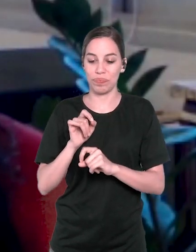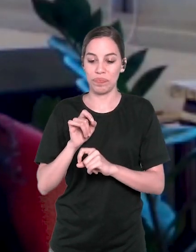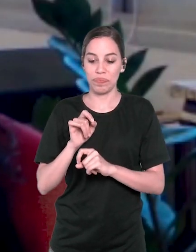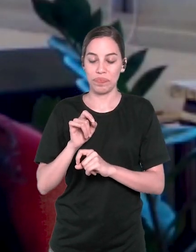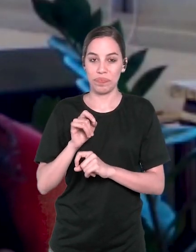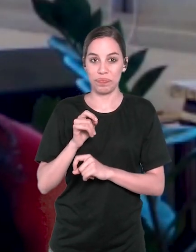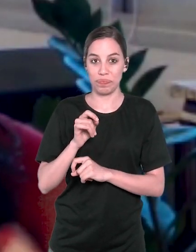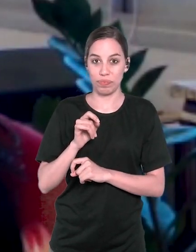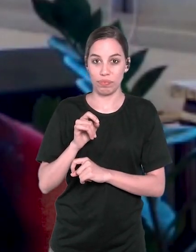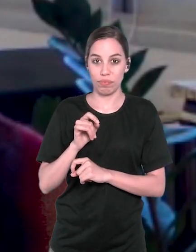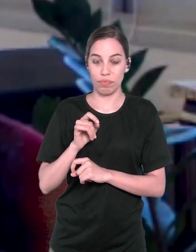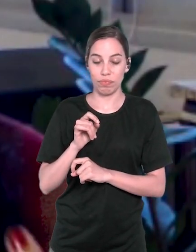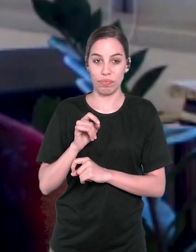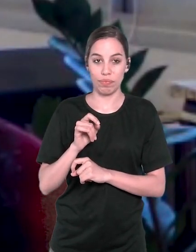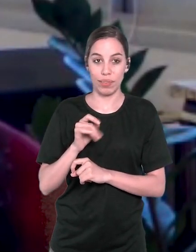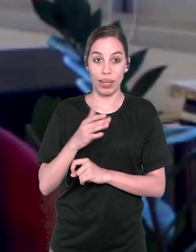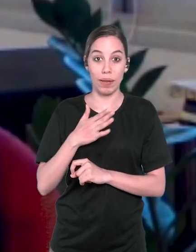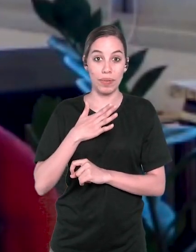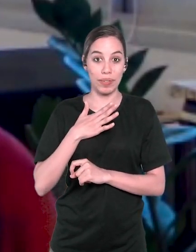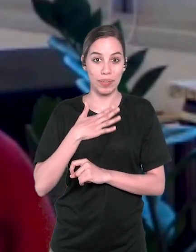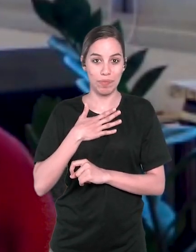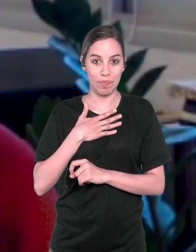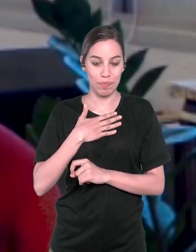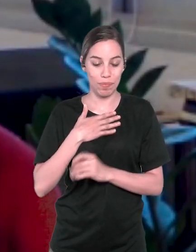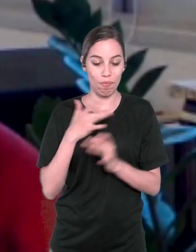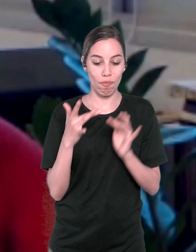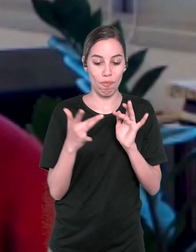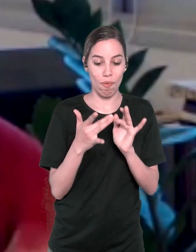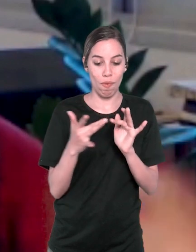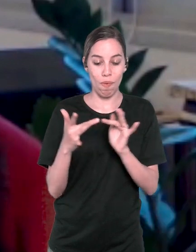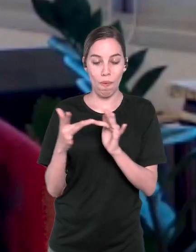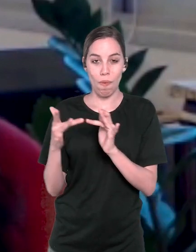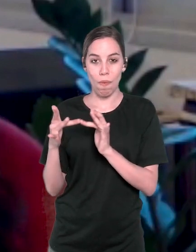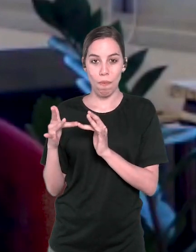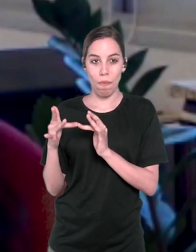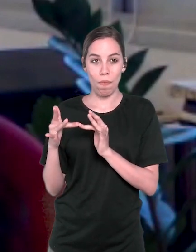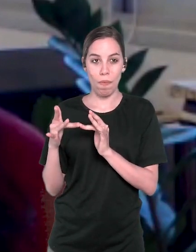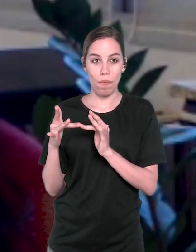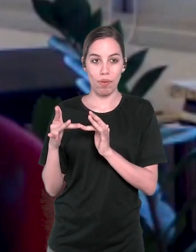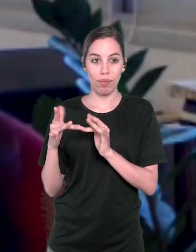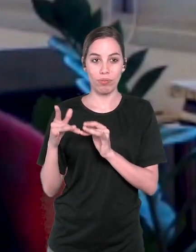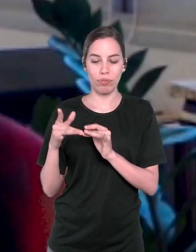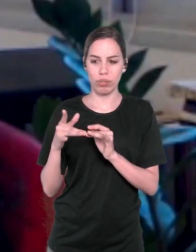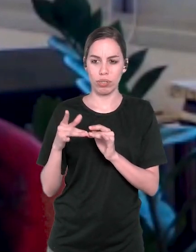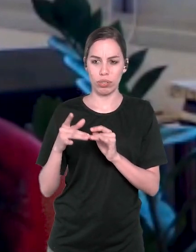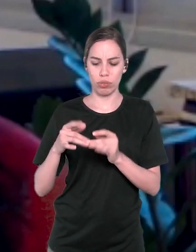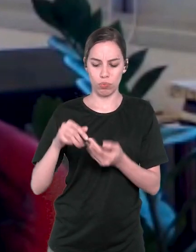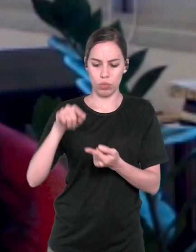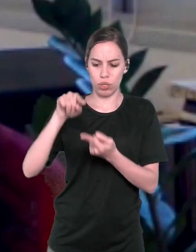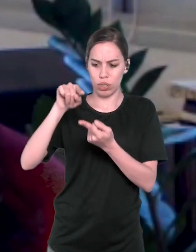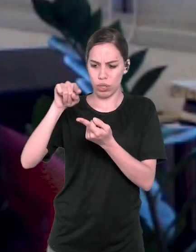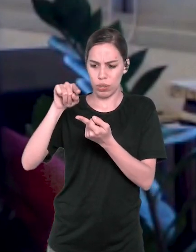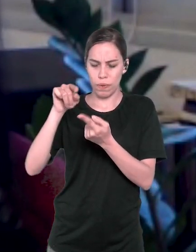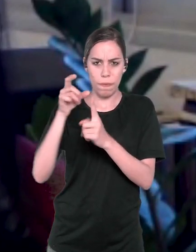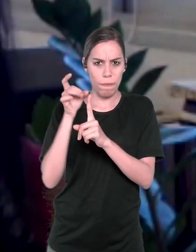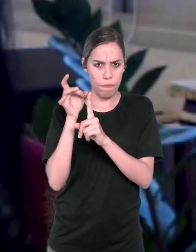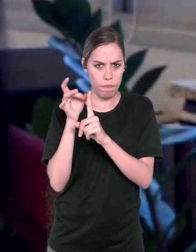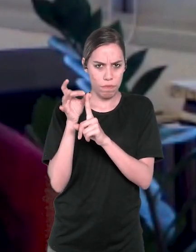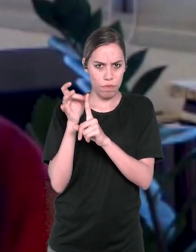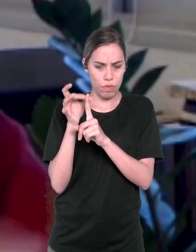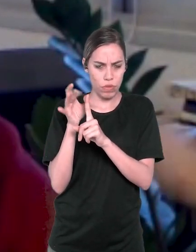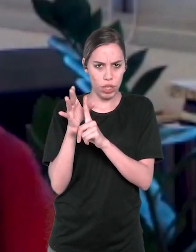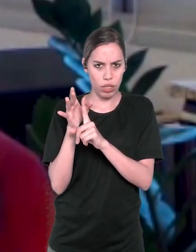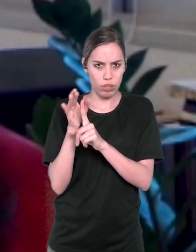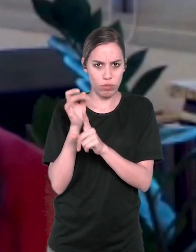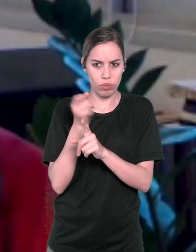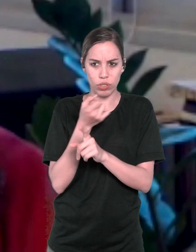foi o meu contato, né, com os vidrinhos de remédio vazios que